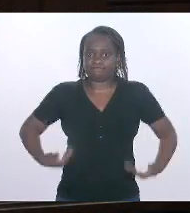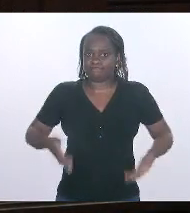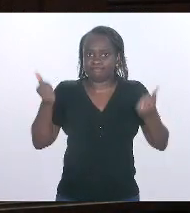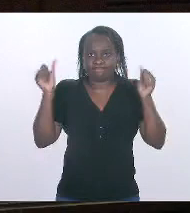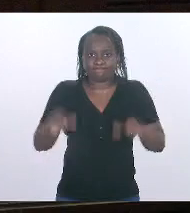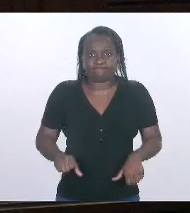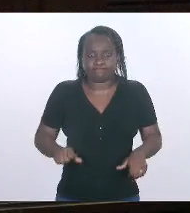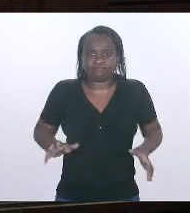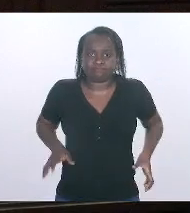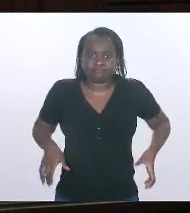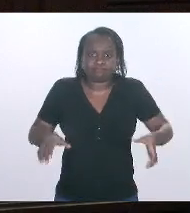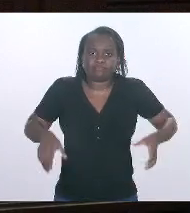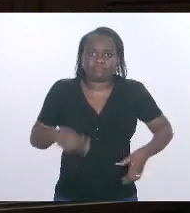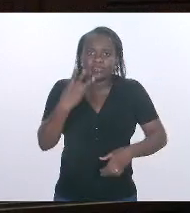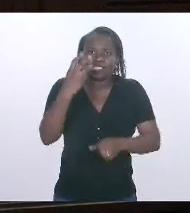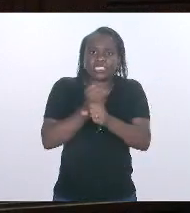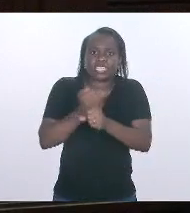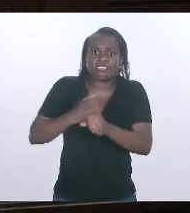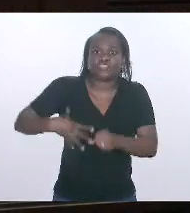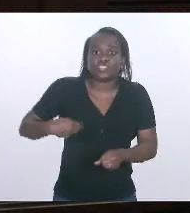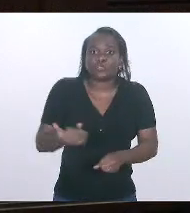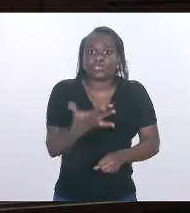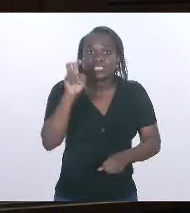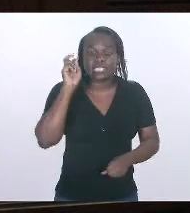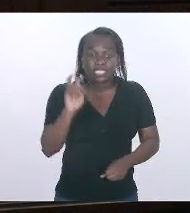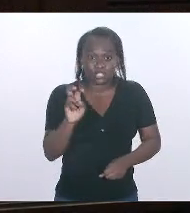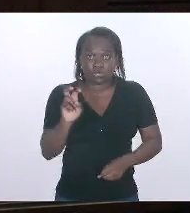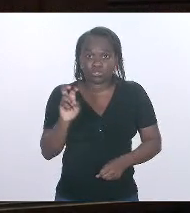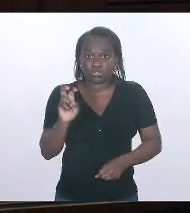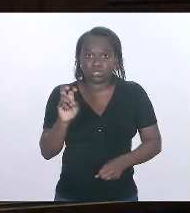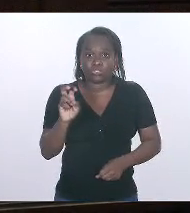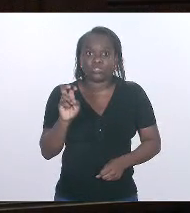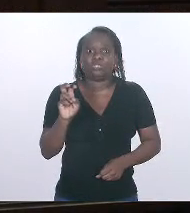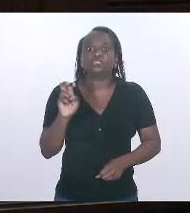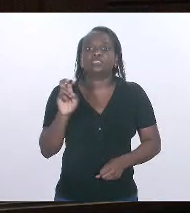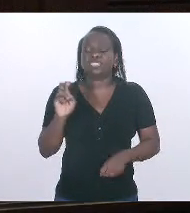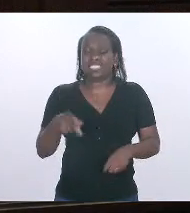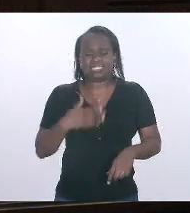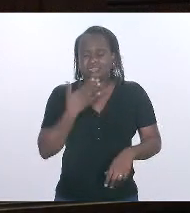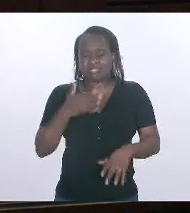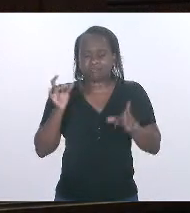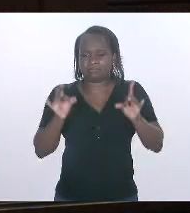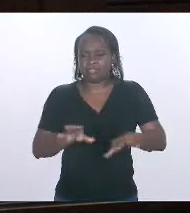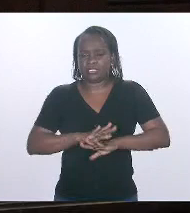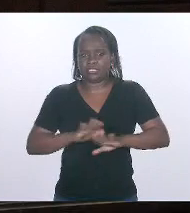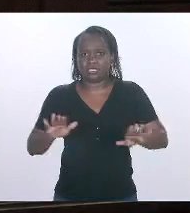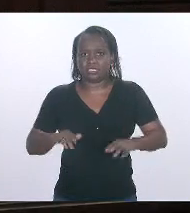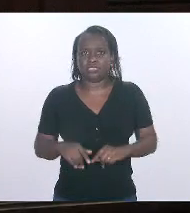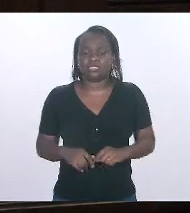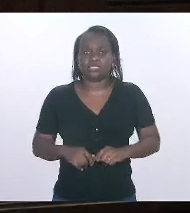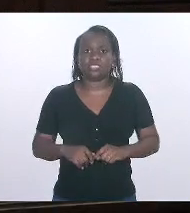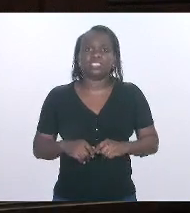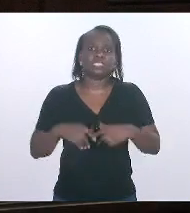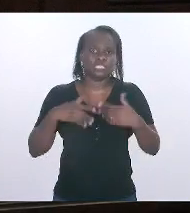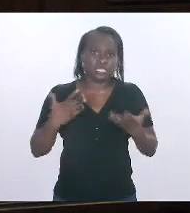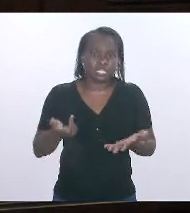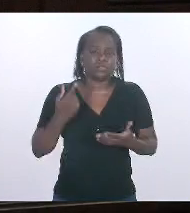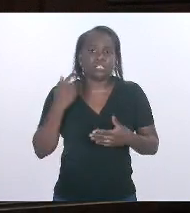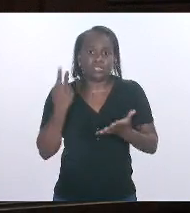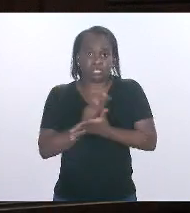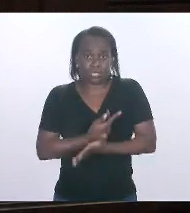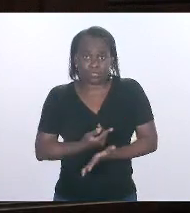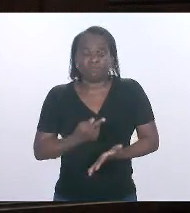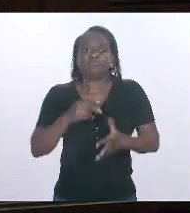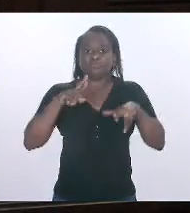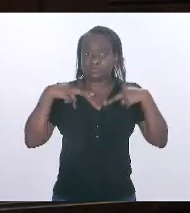3 anos, com 5 filhos, e cantou a sua deserção. O senhor tinha que um dia fazer